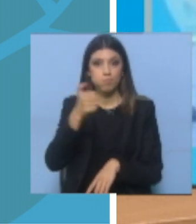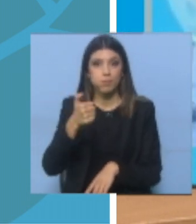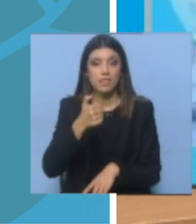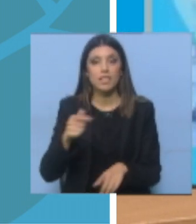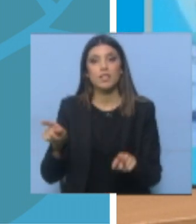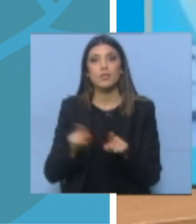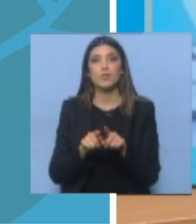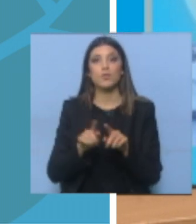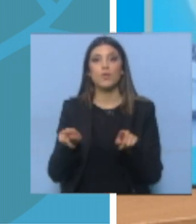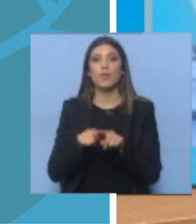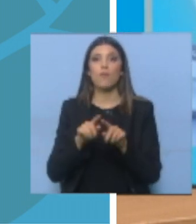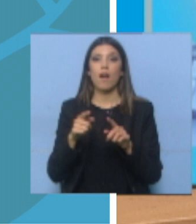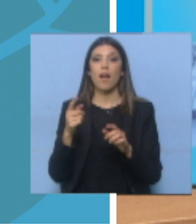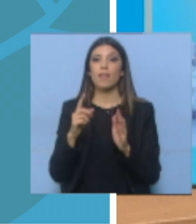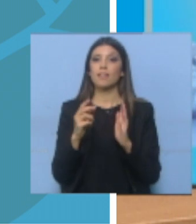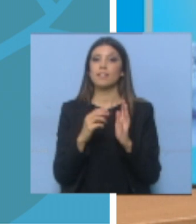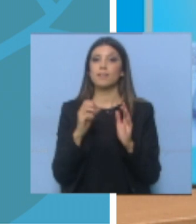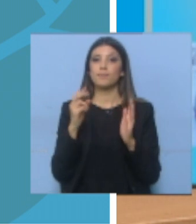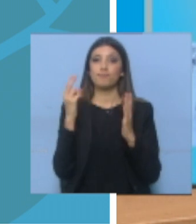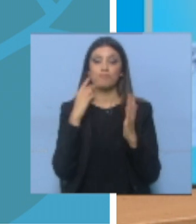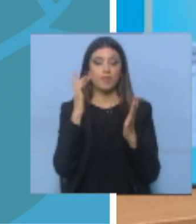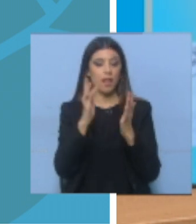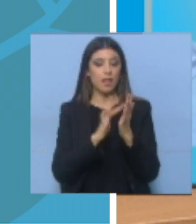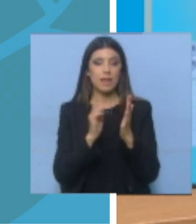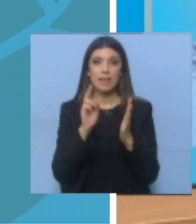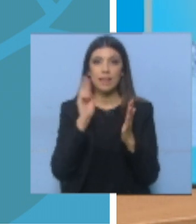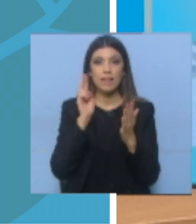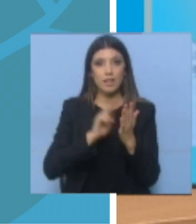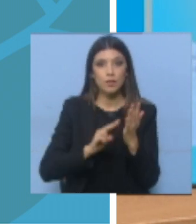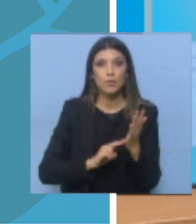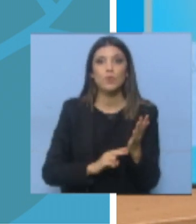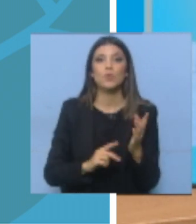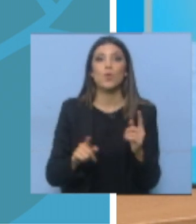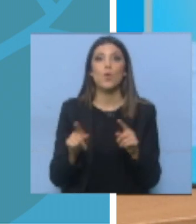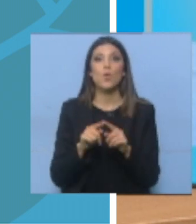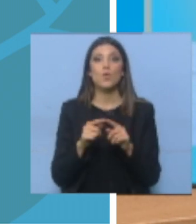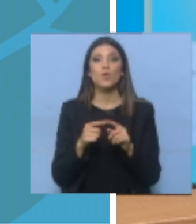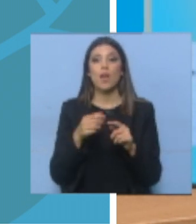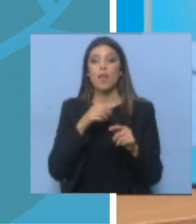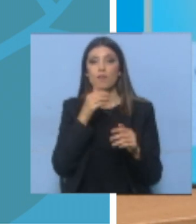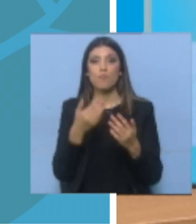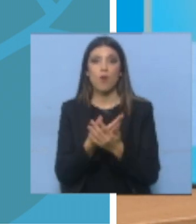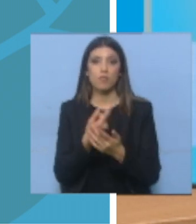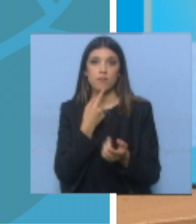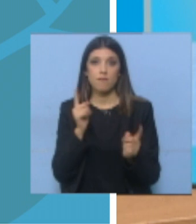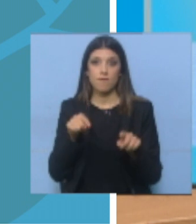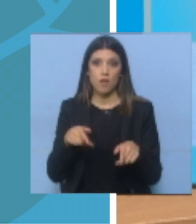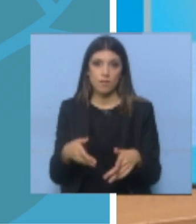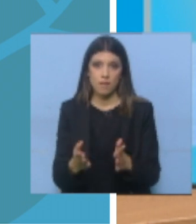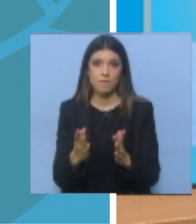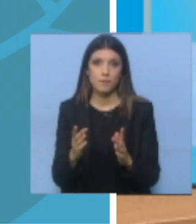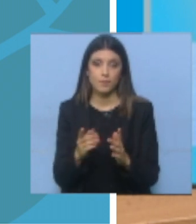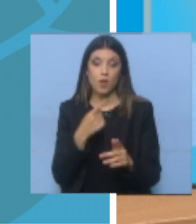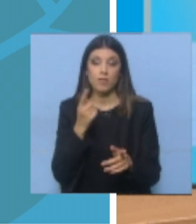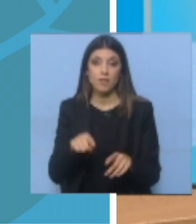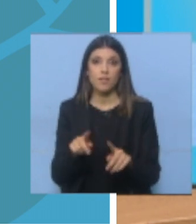bonita imagem de Ezequiel, dos mortos e dos ossos que revivem, e por isso pusemos a palavra reviver. A palavra